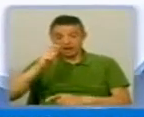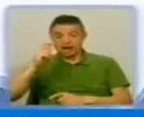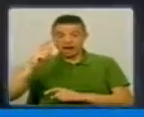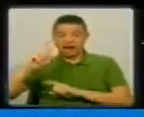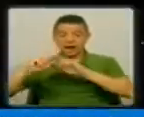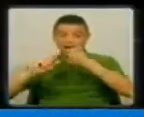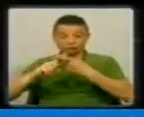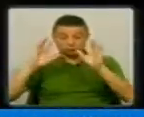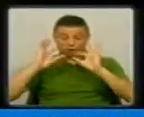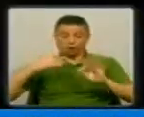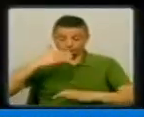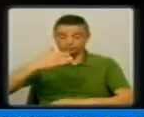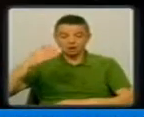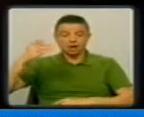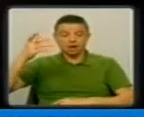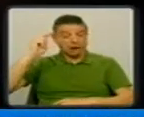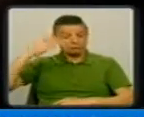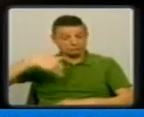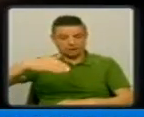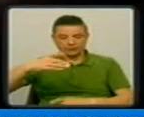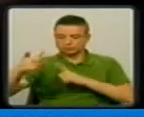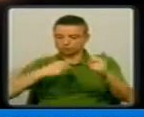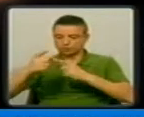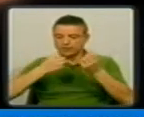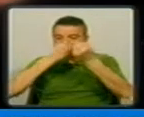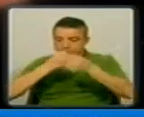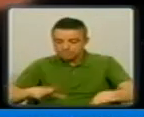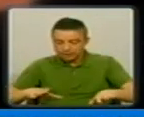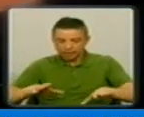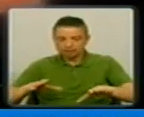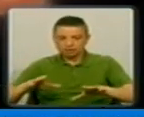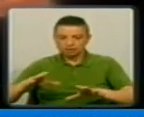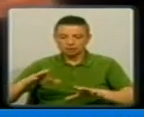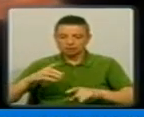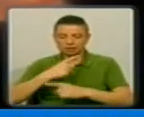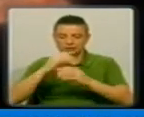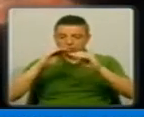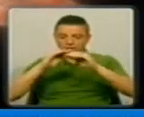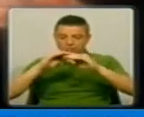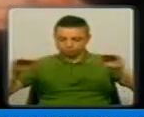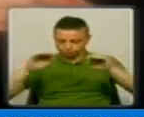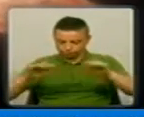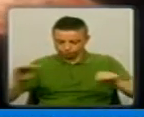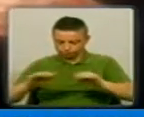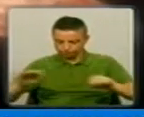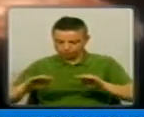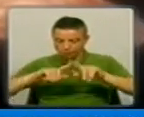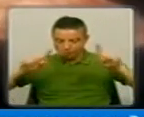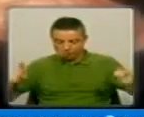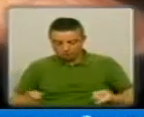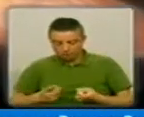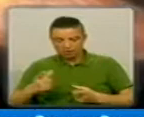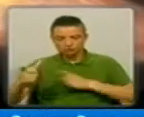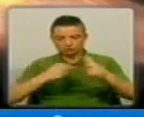anã branca, ou seja, uma estrela que perde toda a sua atmosfera, todas as suas camadas exteriores, e fica resumida a uma estrela muito pequena